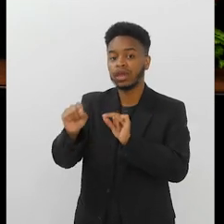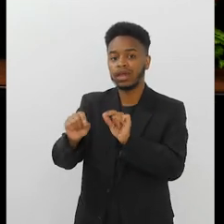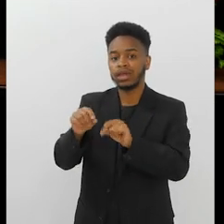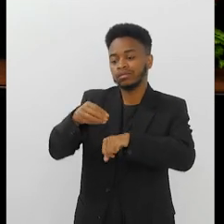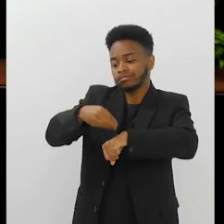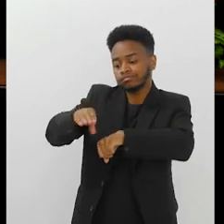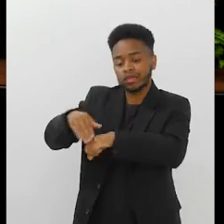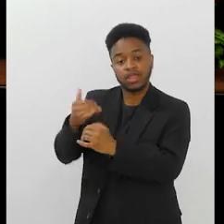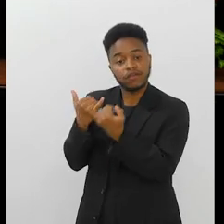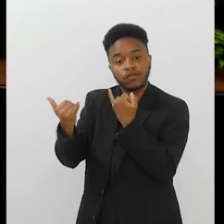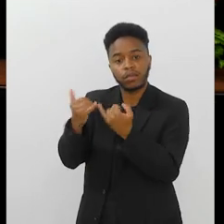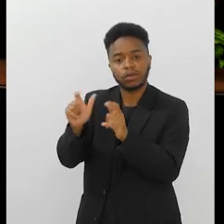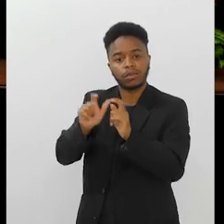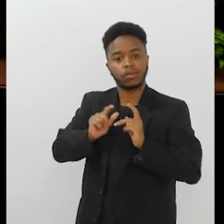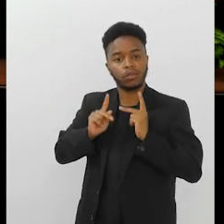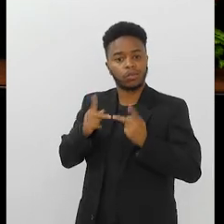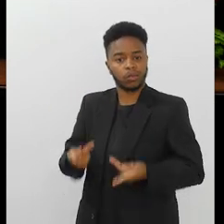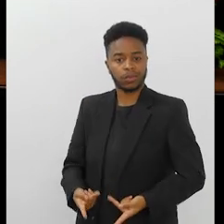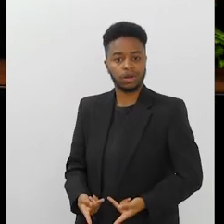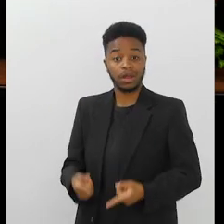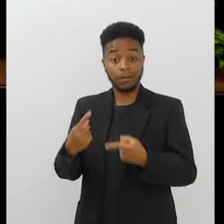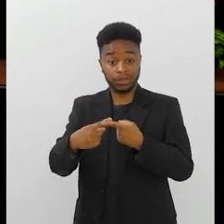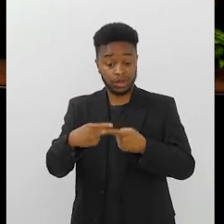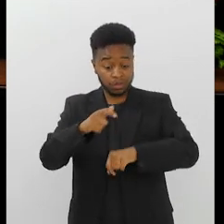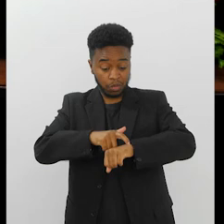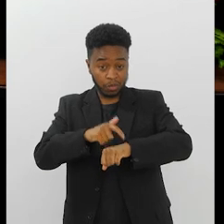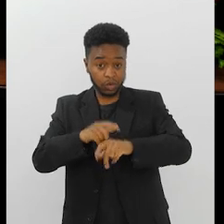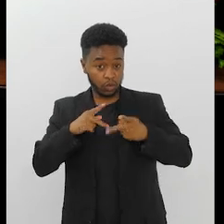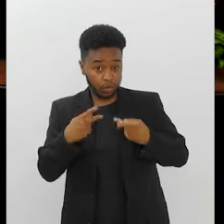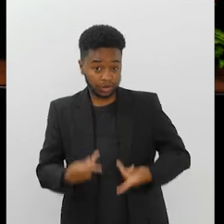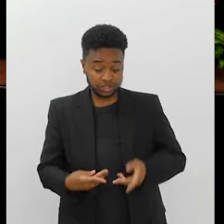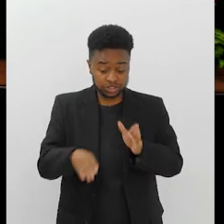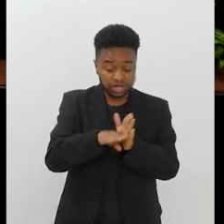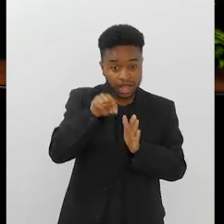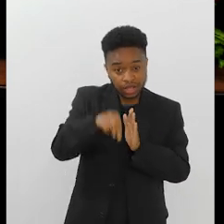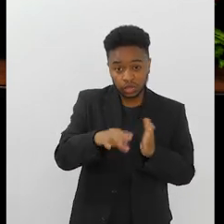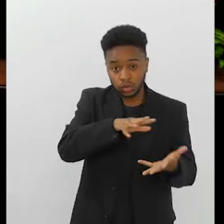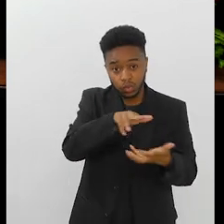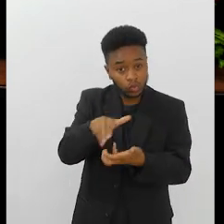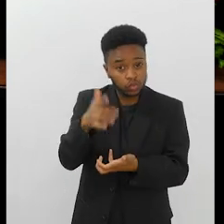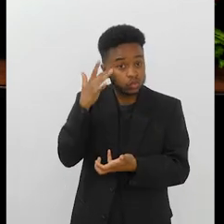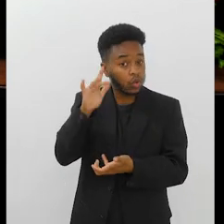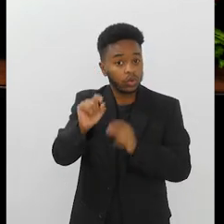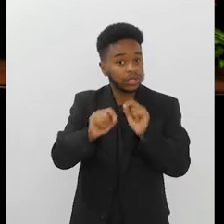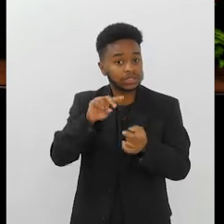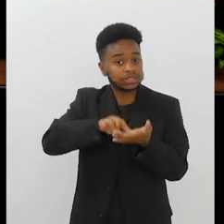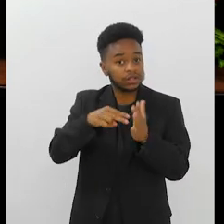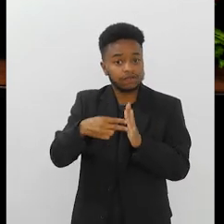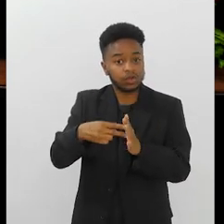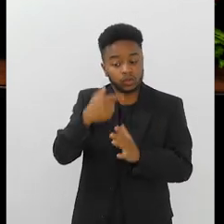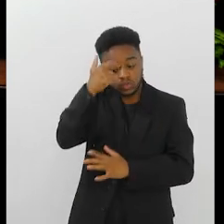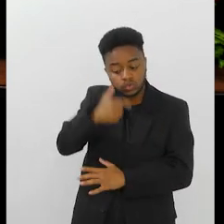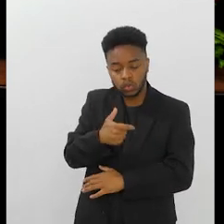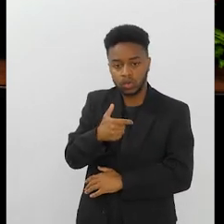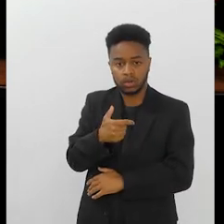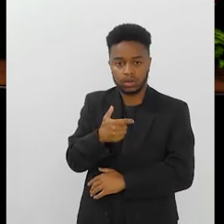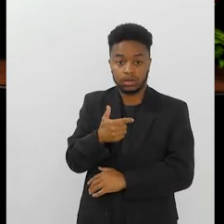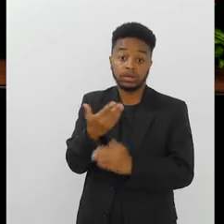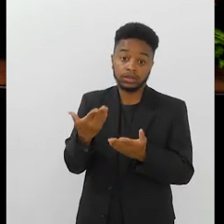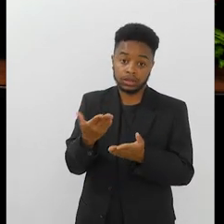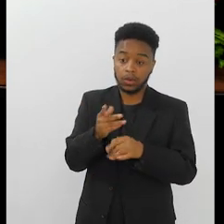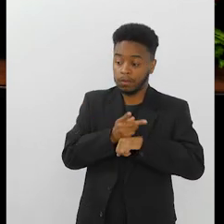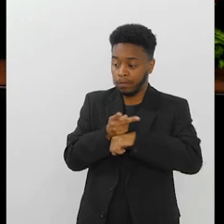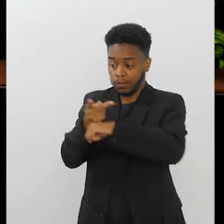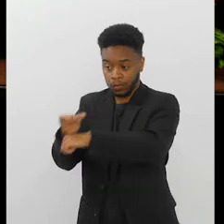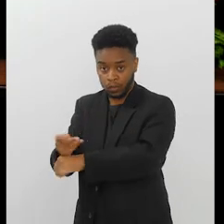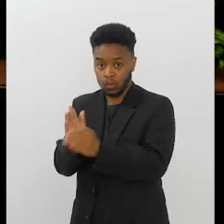a informação que todo ser humano precisa quando o ser humano vem para essa terra ele não sabe o que que há de ser e nem do que de fato vai se tocar a vida